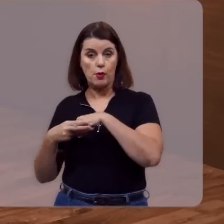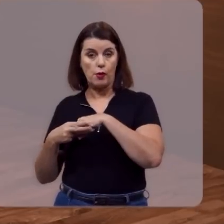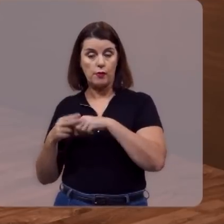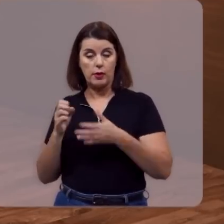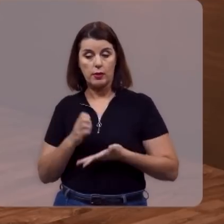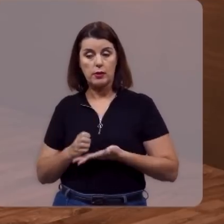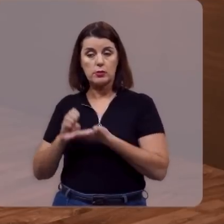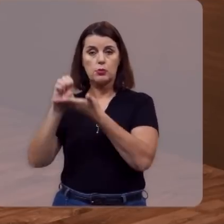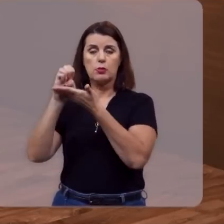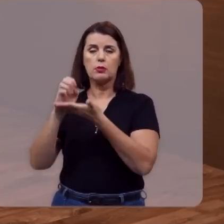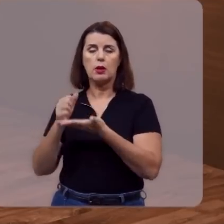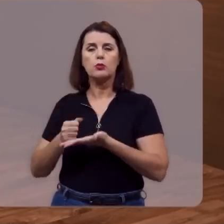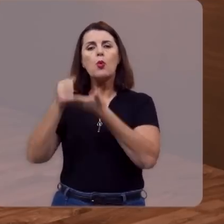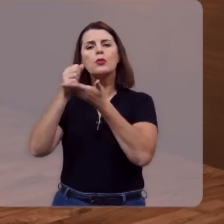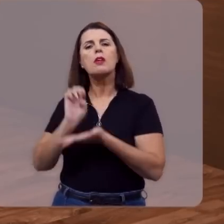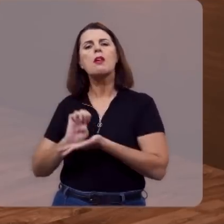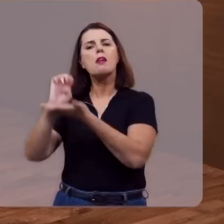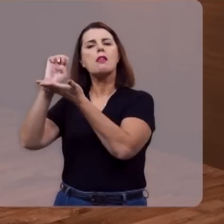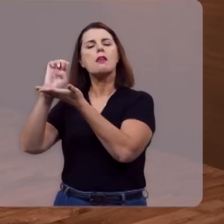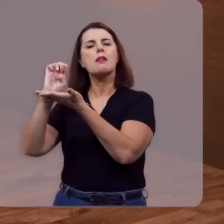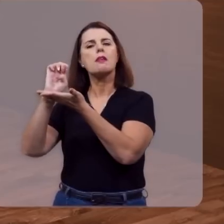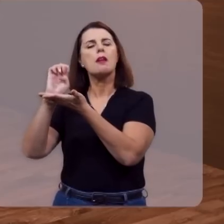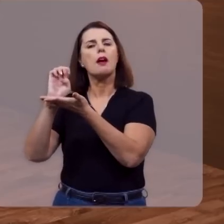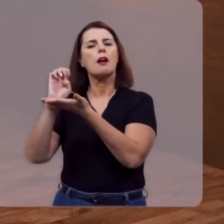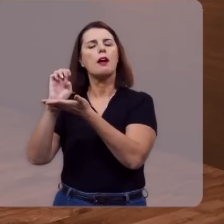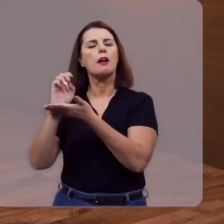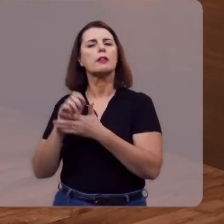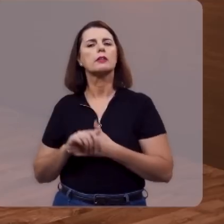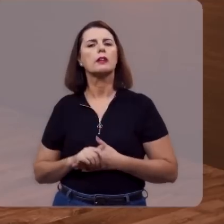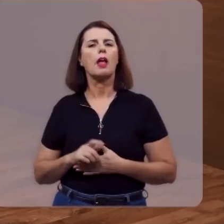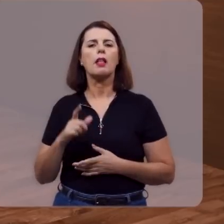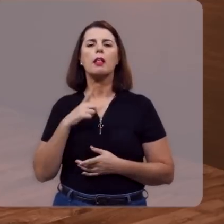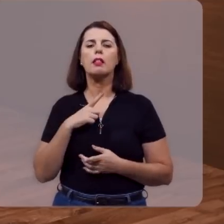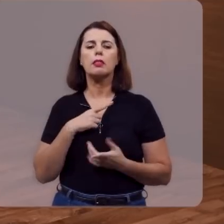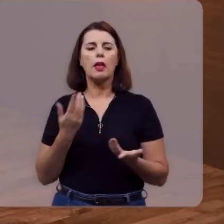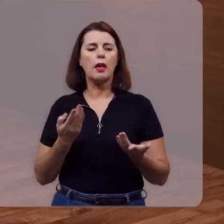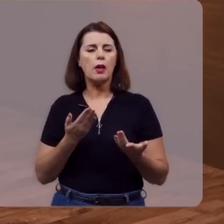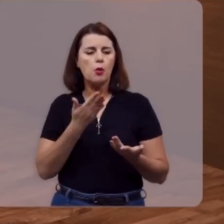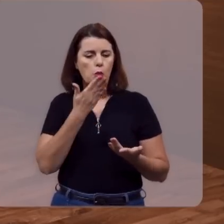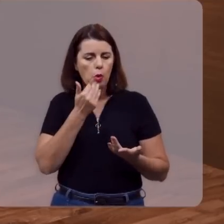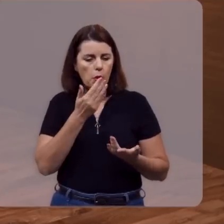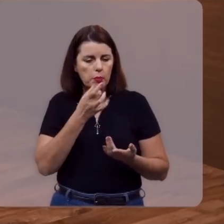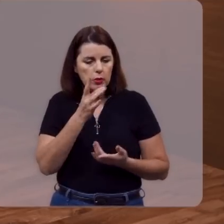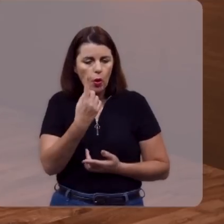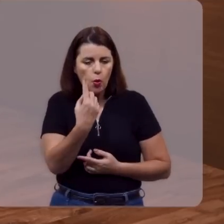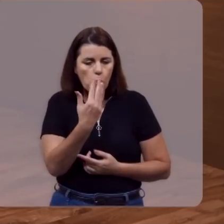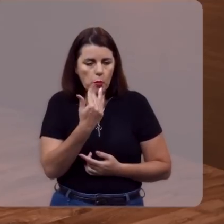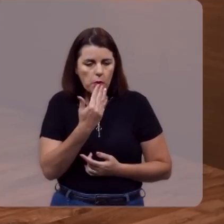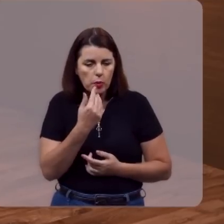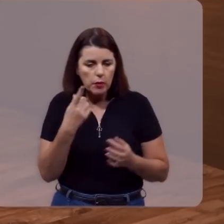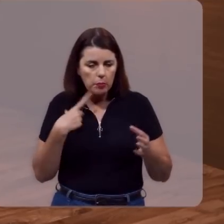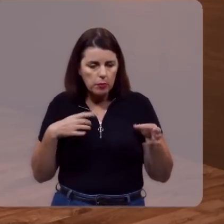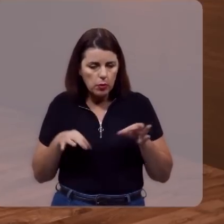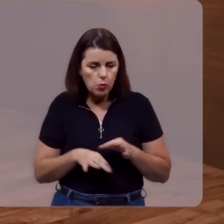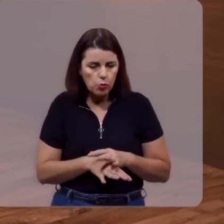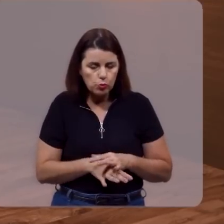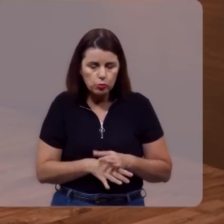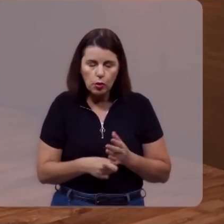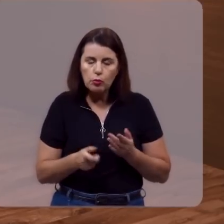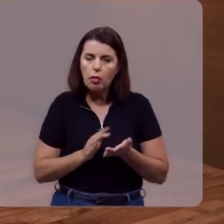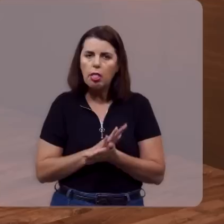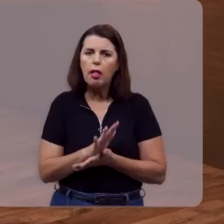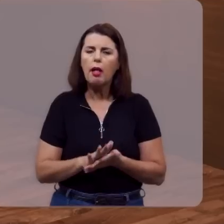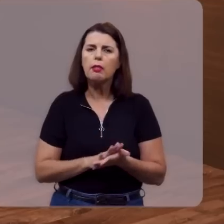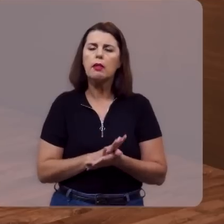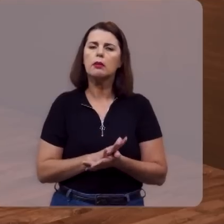de sustentar Elias tem provisão apenas para mais uma refeição e depois acabou, não tem